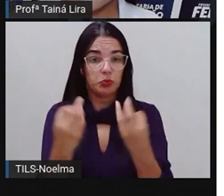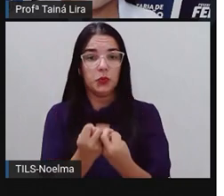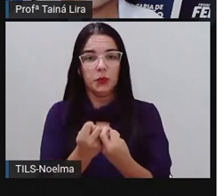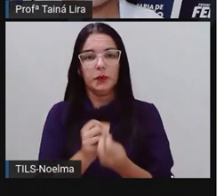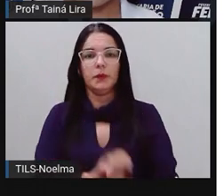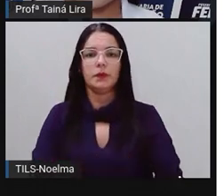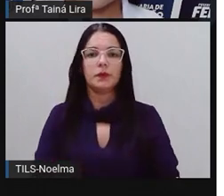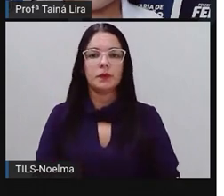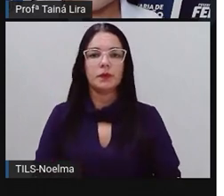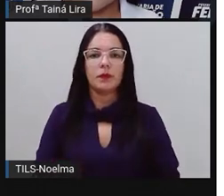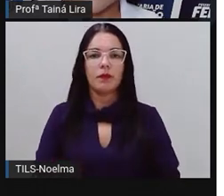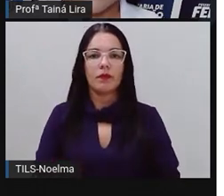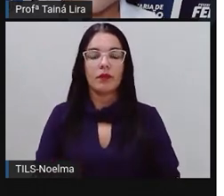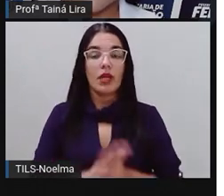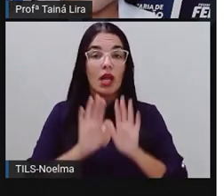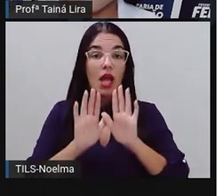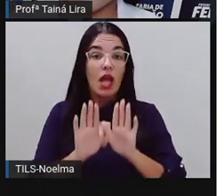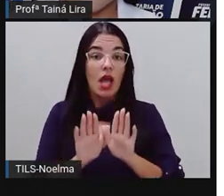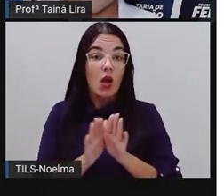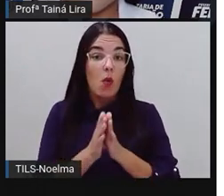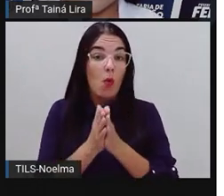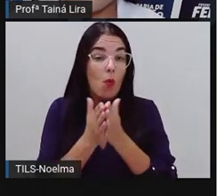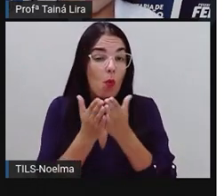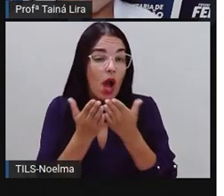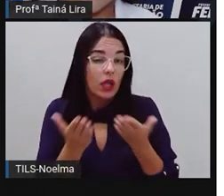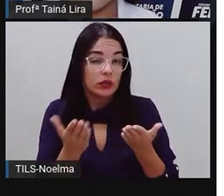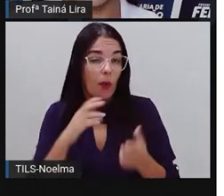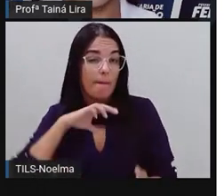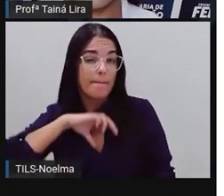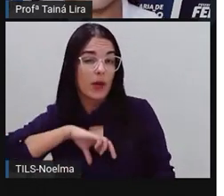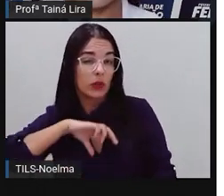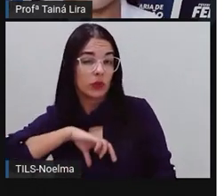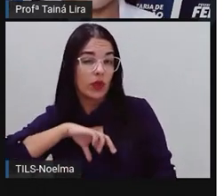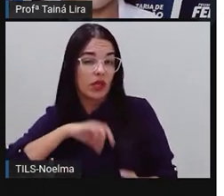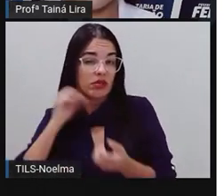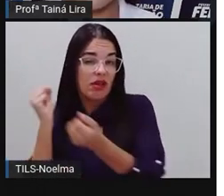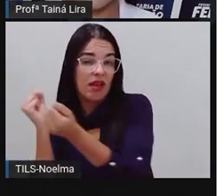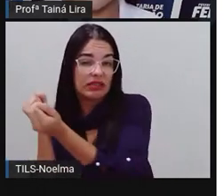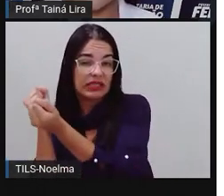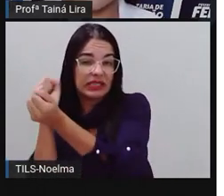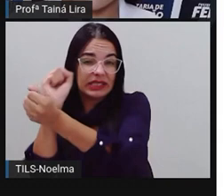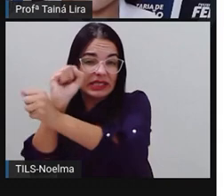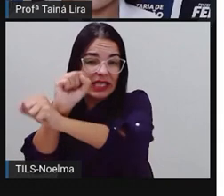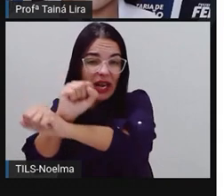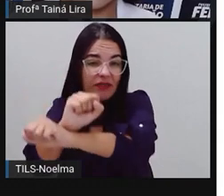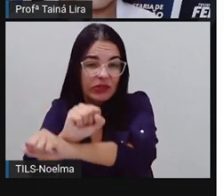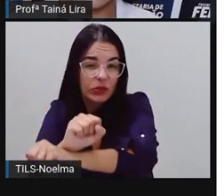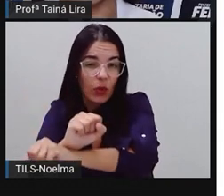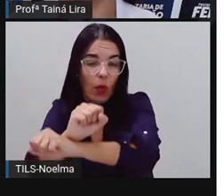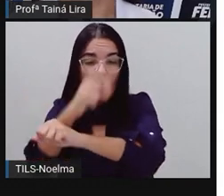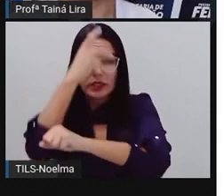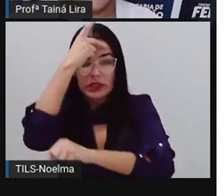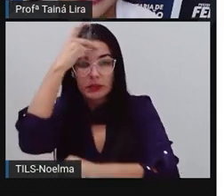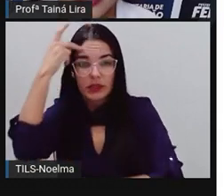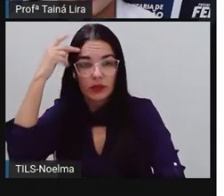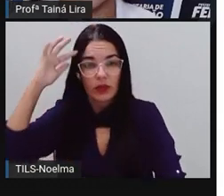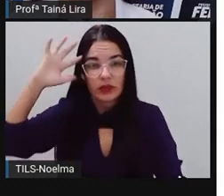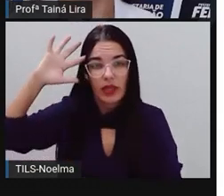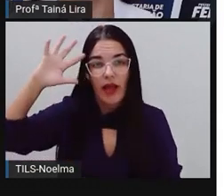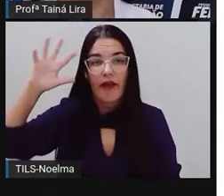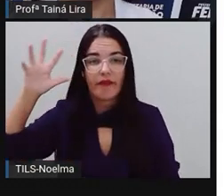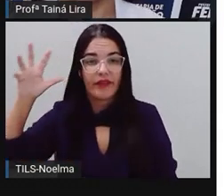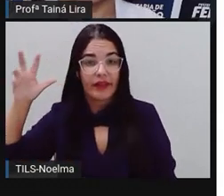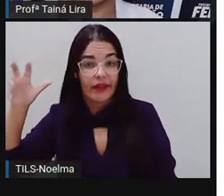bom quanto os portugueses escravizaram os africanos Reis rainhas Príncipes e princesas